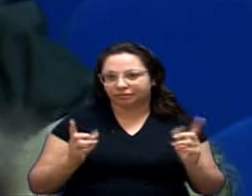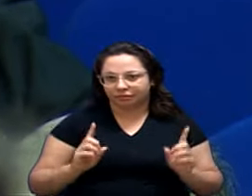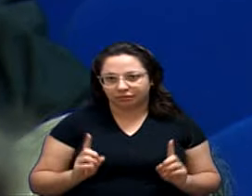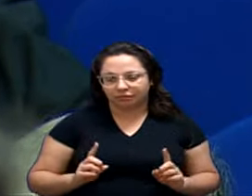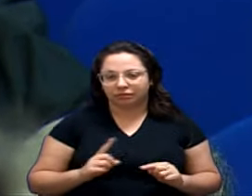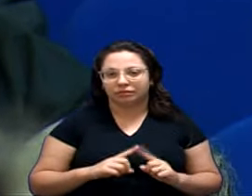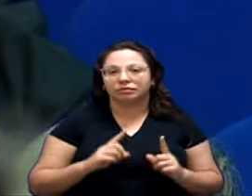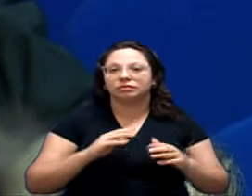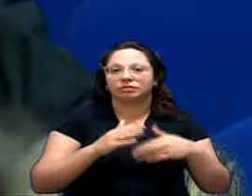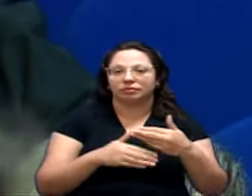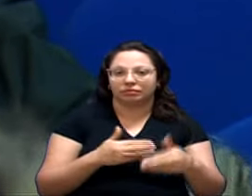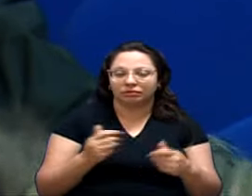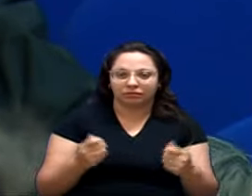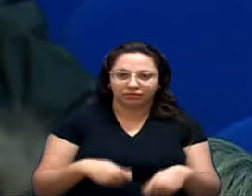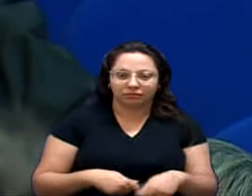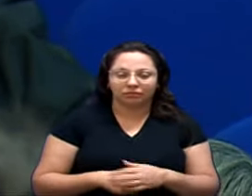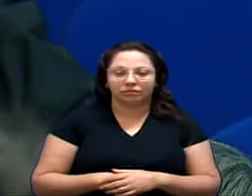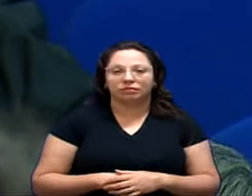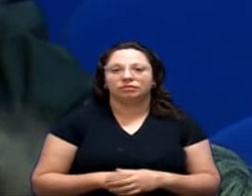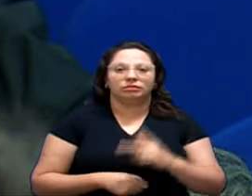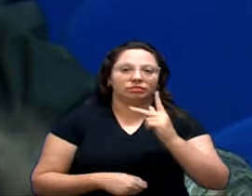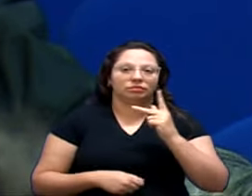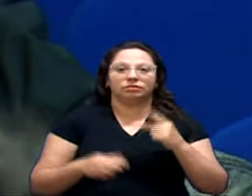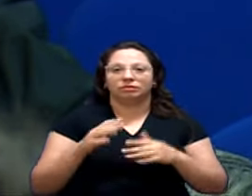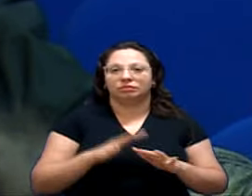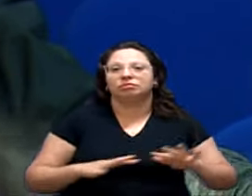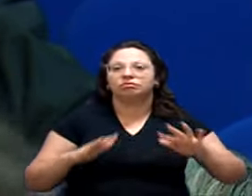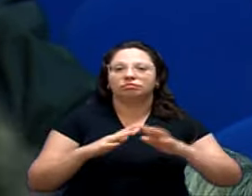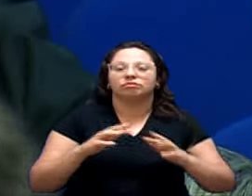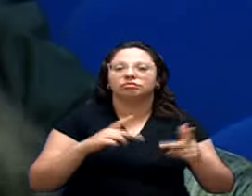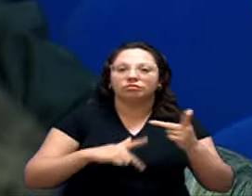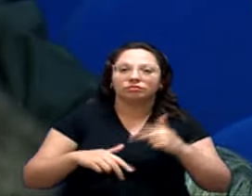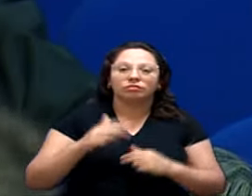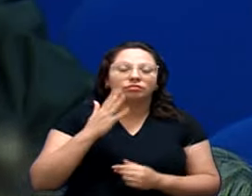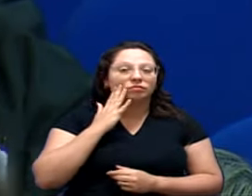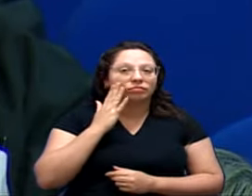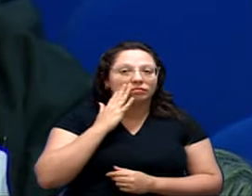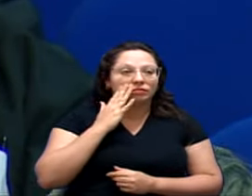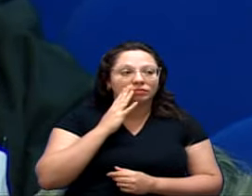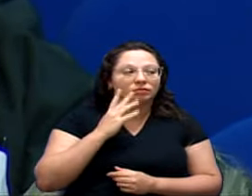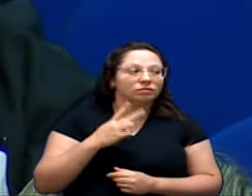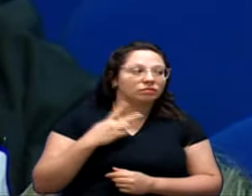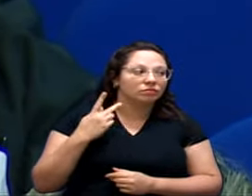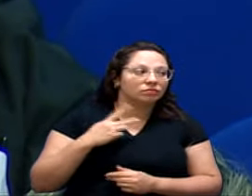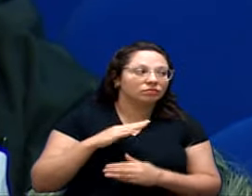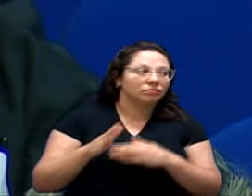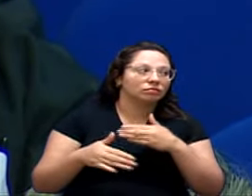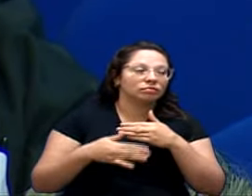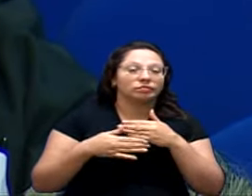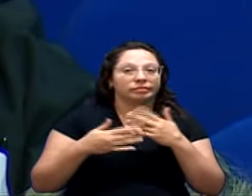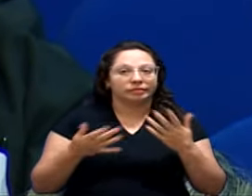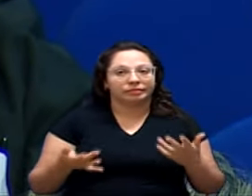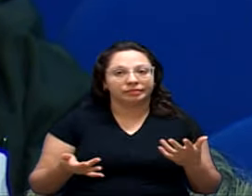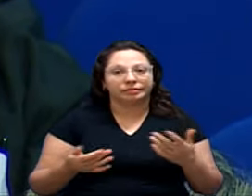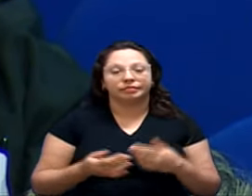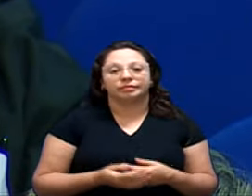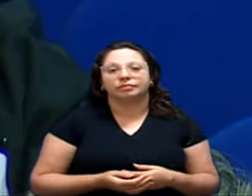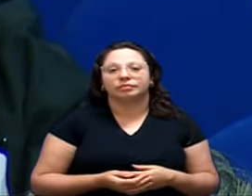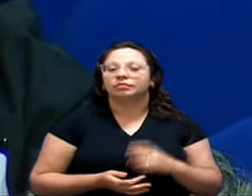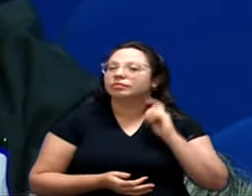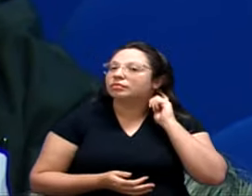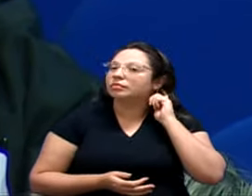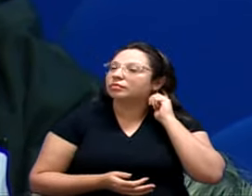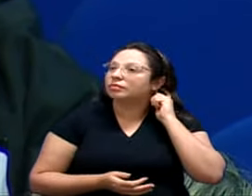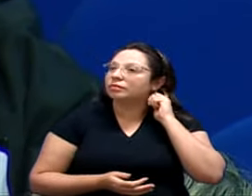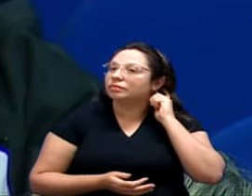né para que a população saiba propor as emendas pros vereadores E aí um um